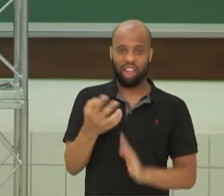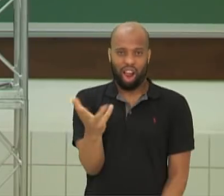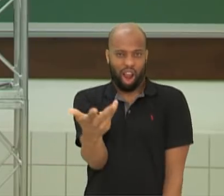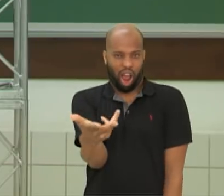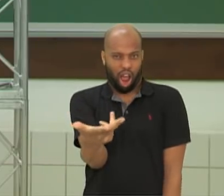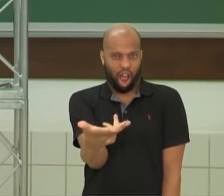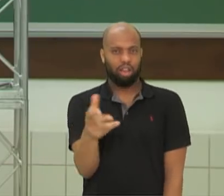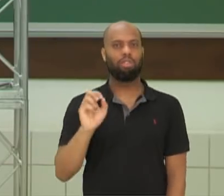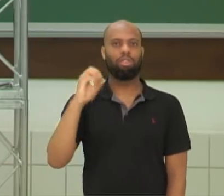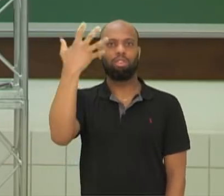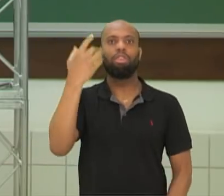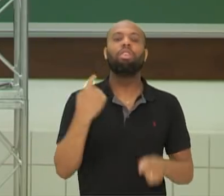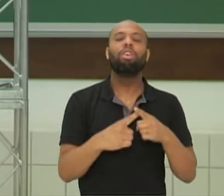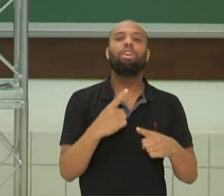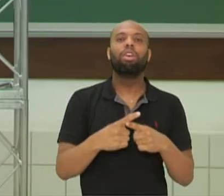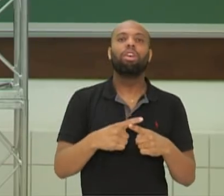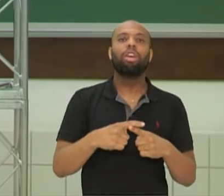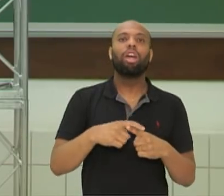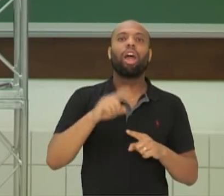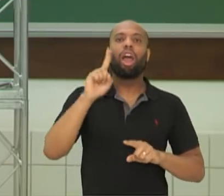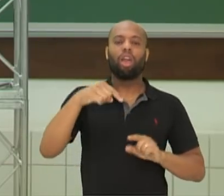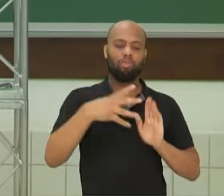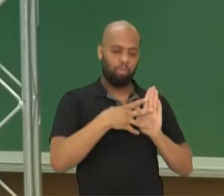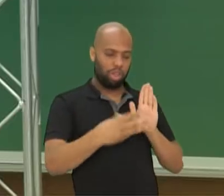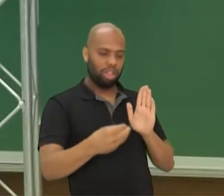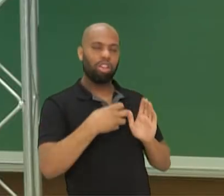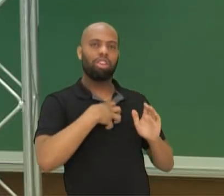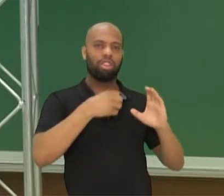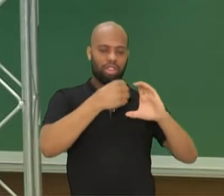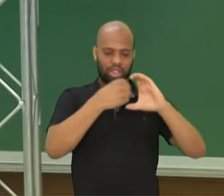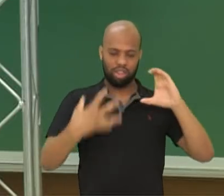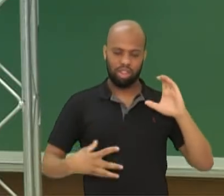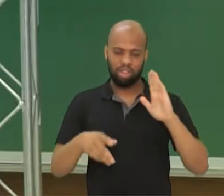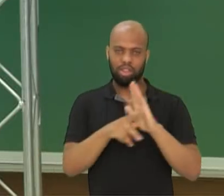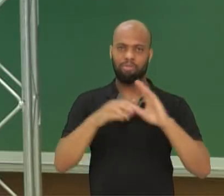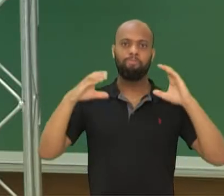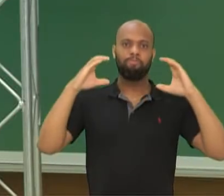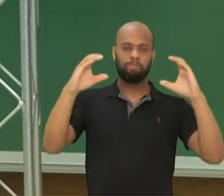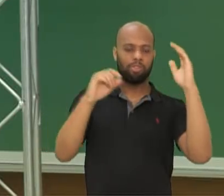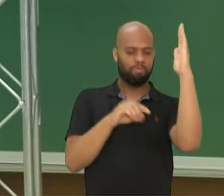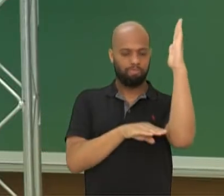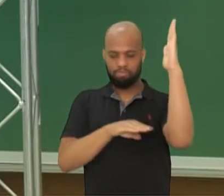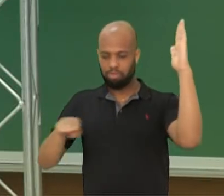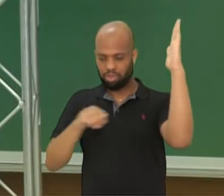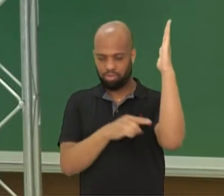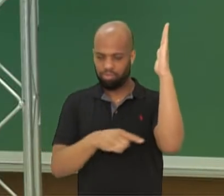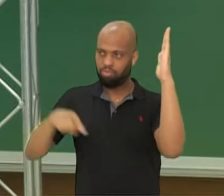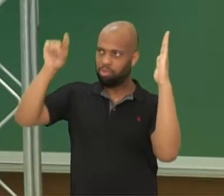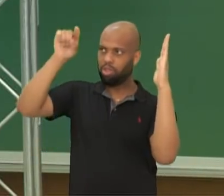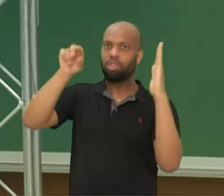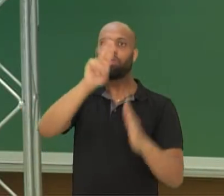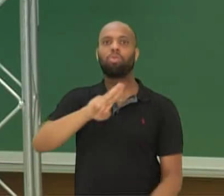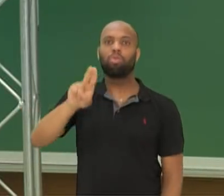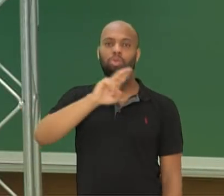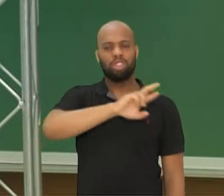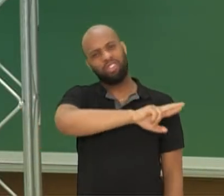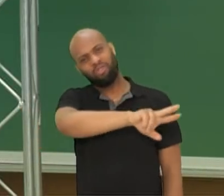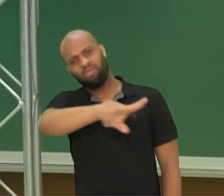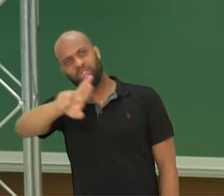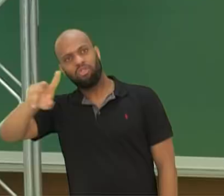Por quê? Porque é o modelo, é a característica de uma função exponencial. E é aplicado a